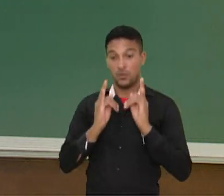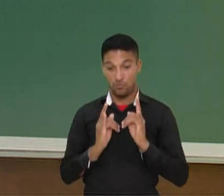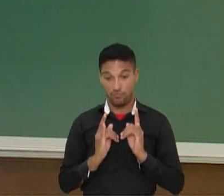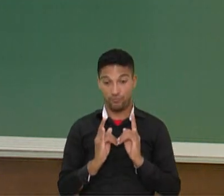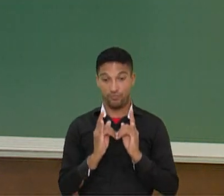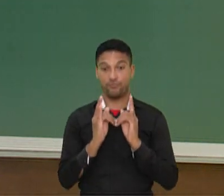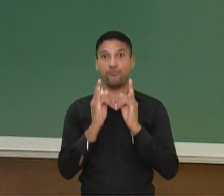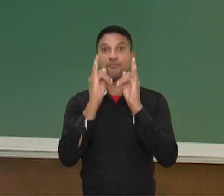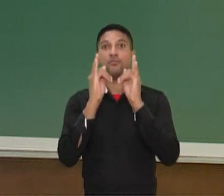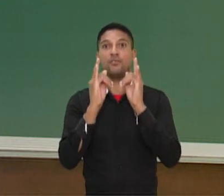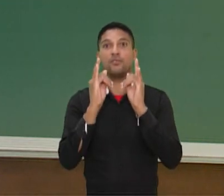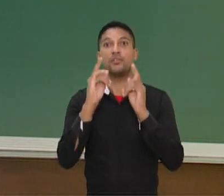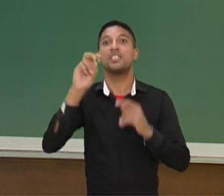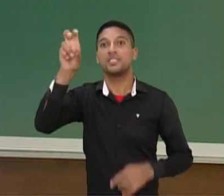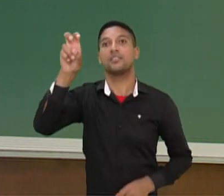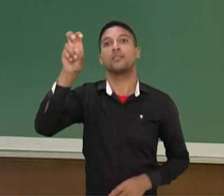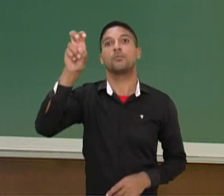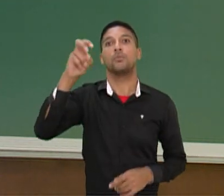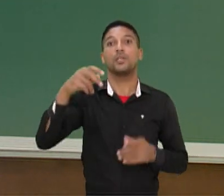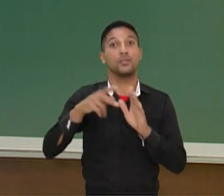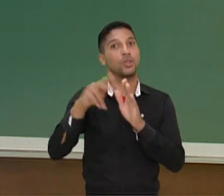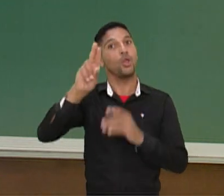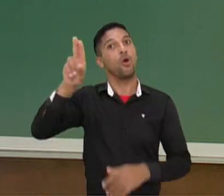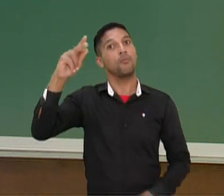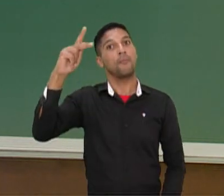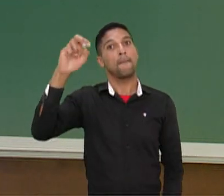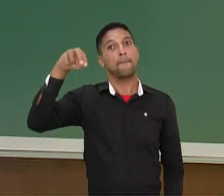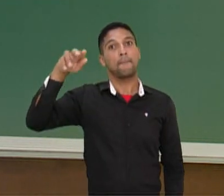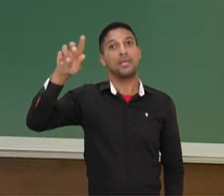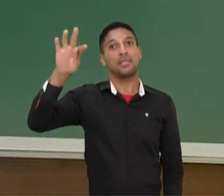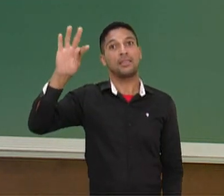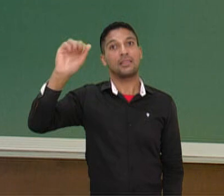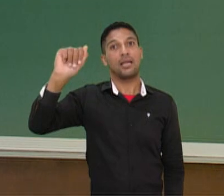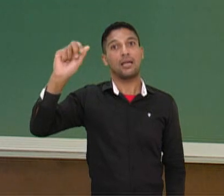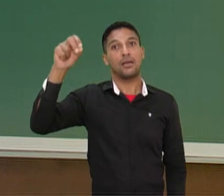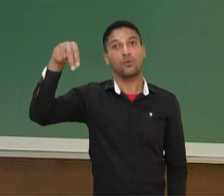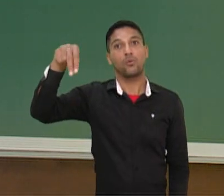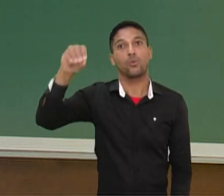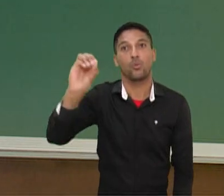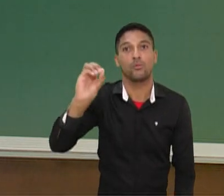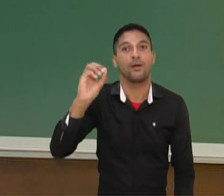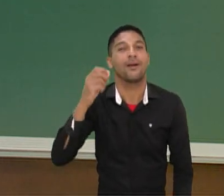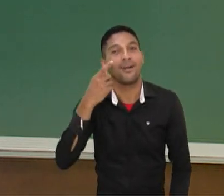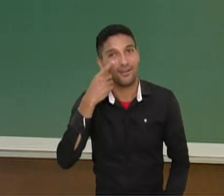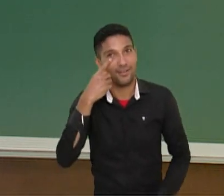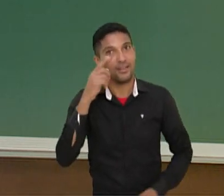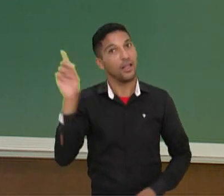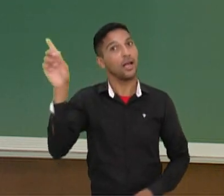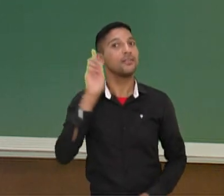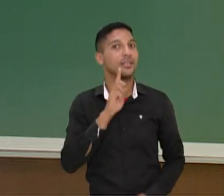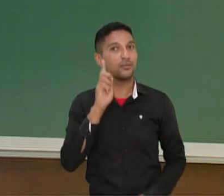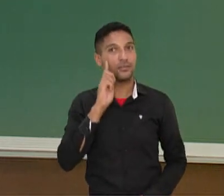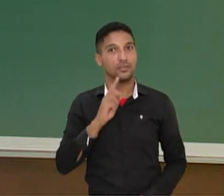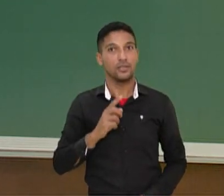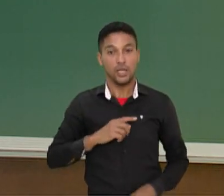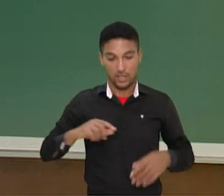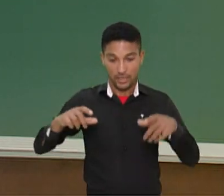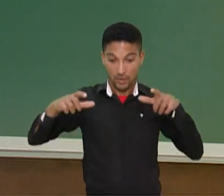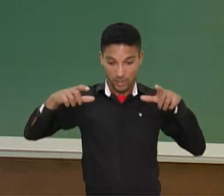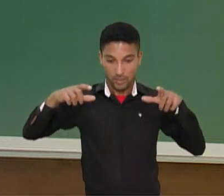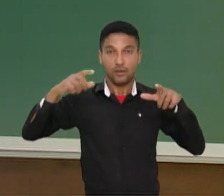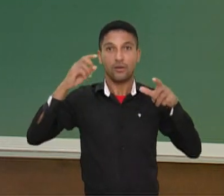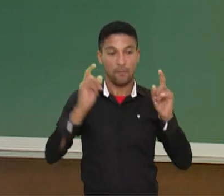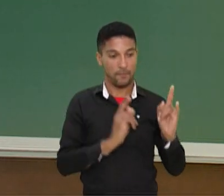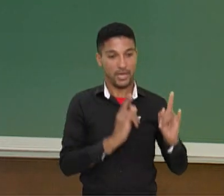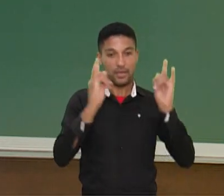tipo uma pracinha. Eu nunca fui lá, então não sei se tem pracinha, eu imagino, tá bom? Mas ele tem um buraco no meio, olhando de